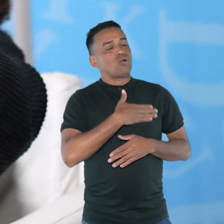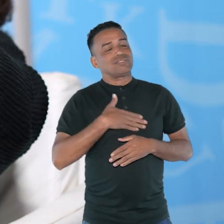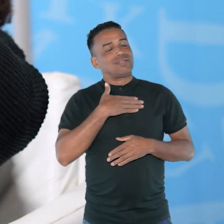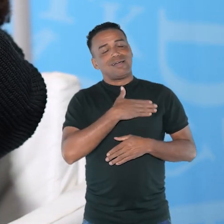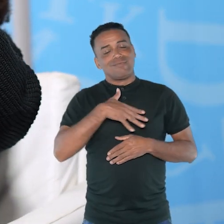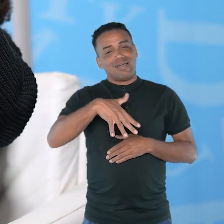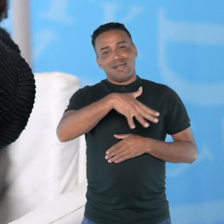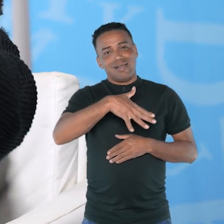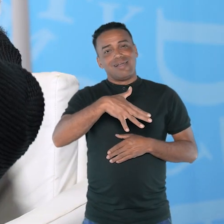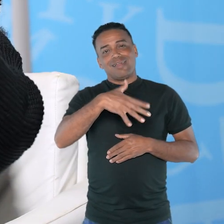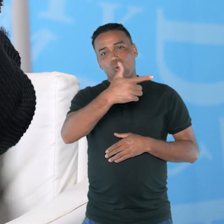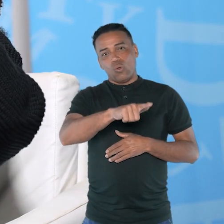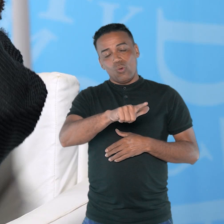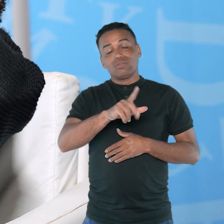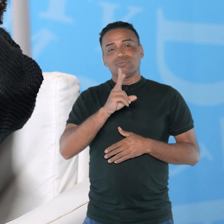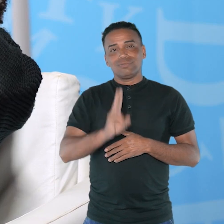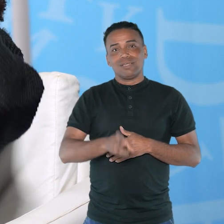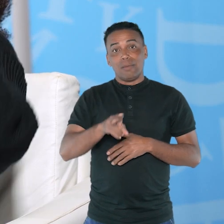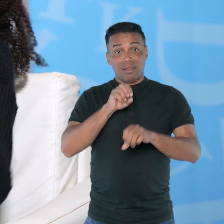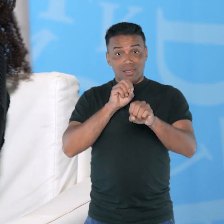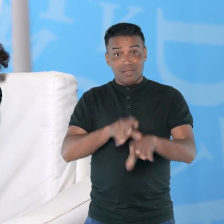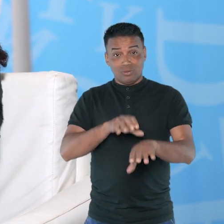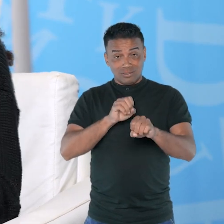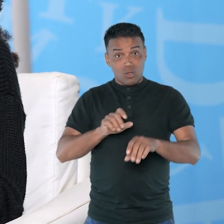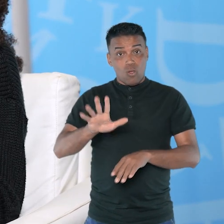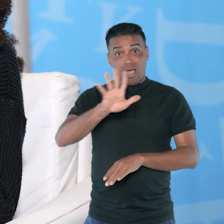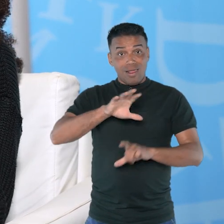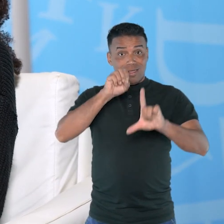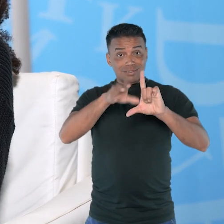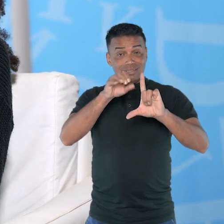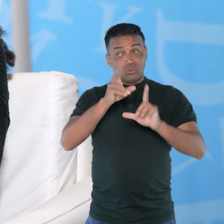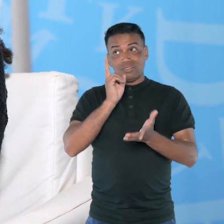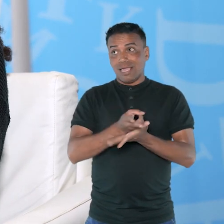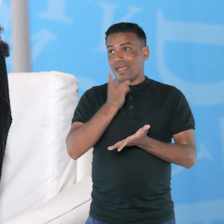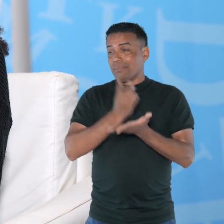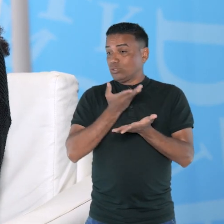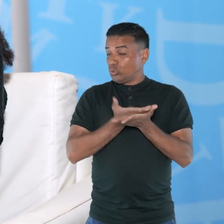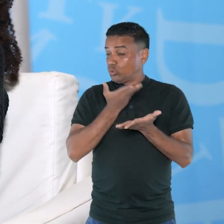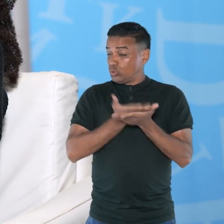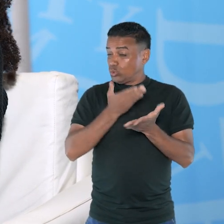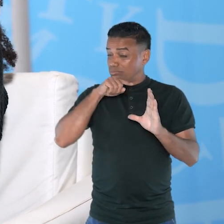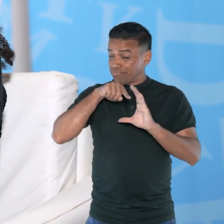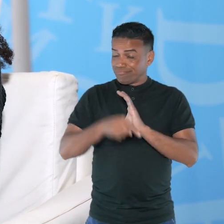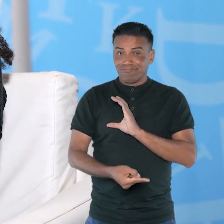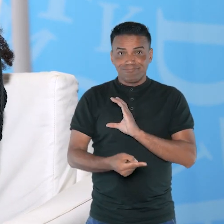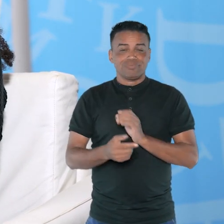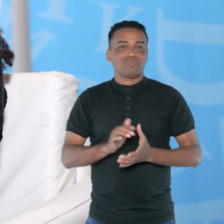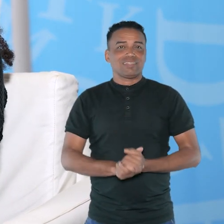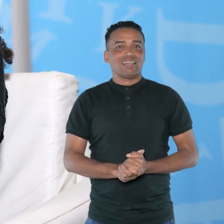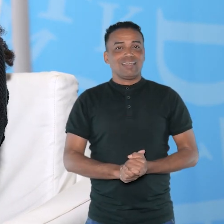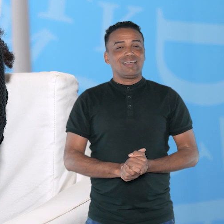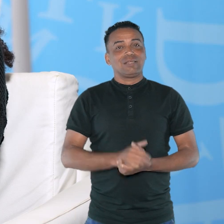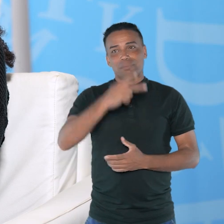de outra área. E isso sempre. E a educação, a gente que é da licenciatura, está a vida toda estudando. Então, você estuda de verdade, assim, falo assim, o